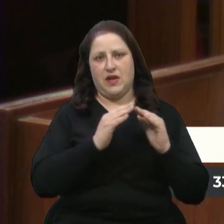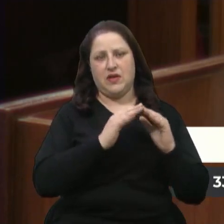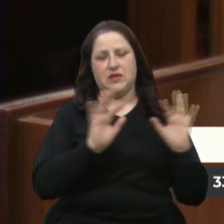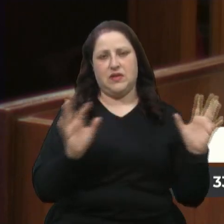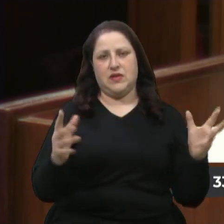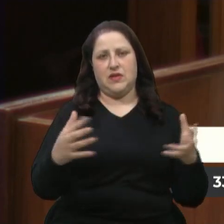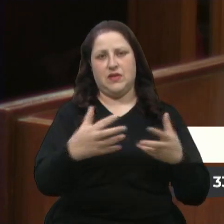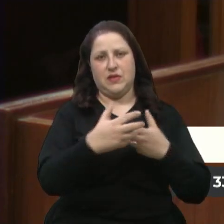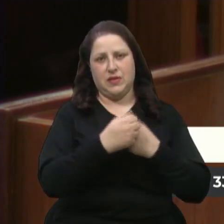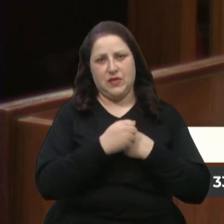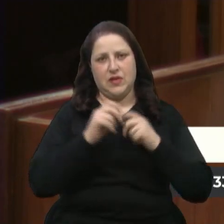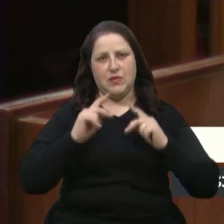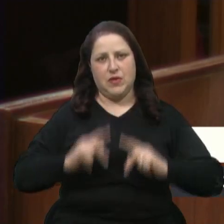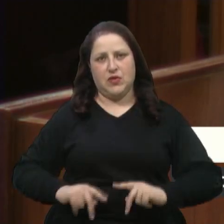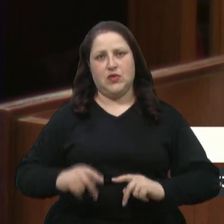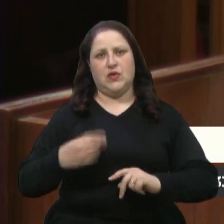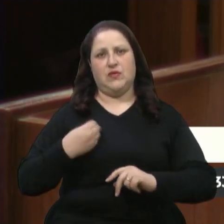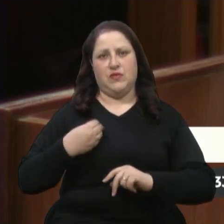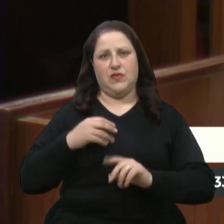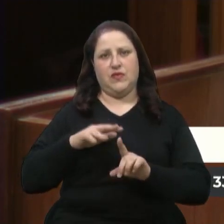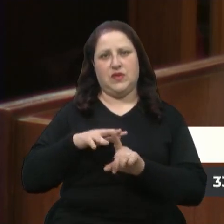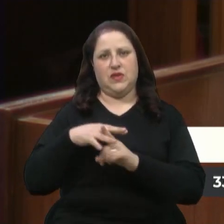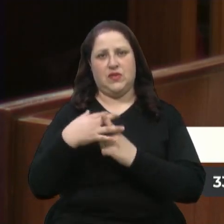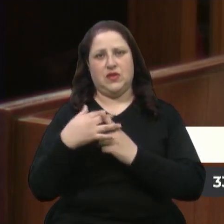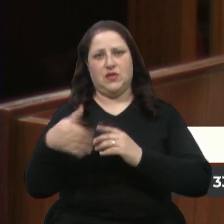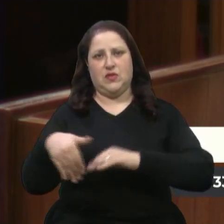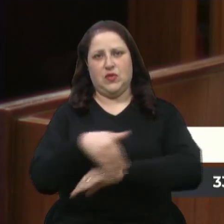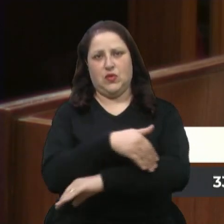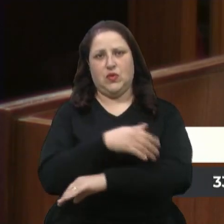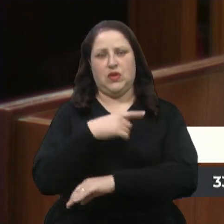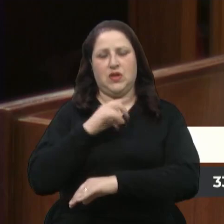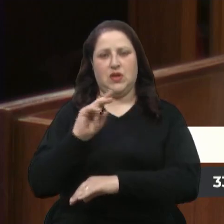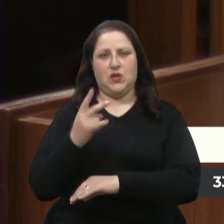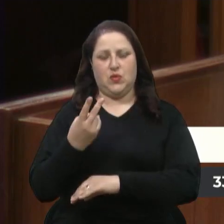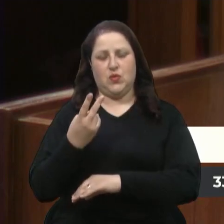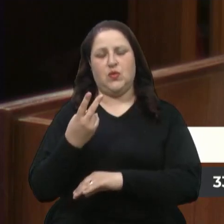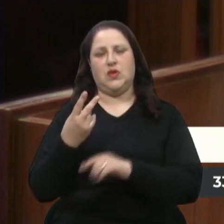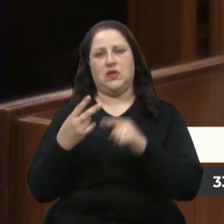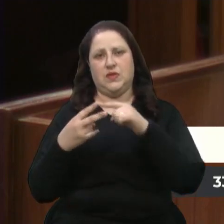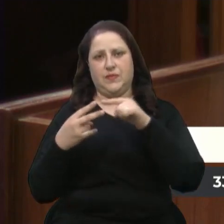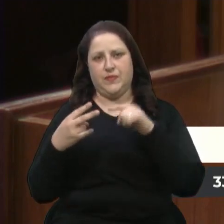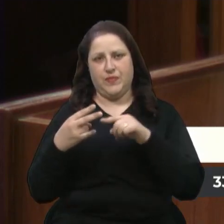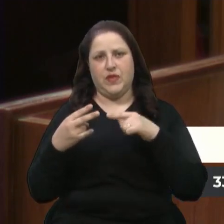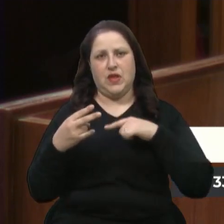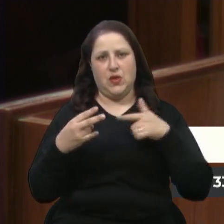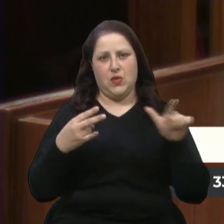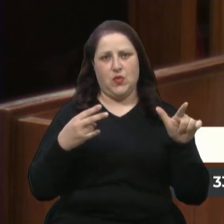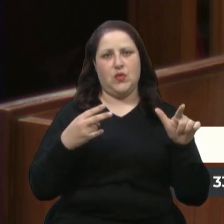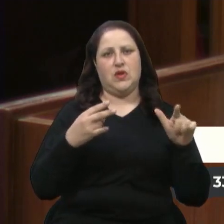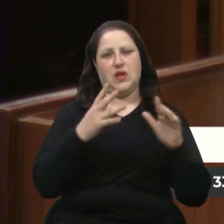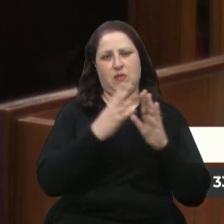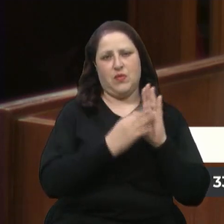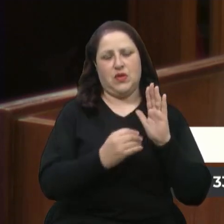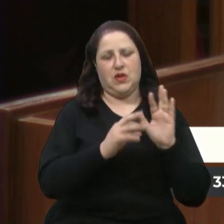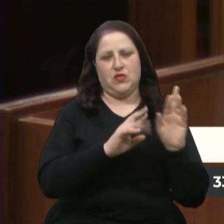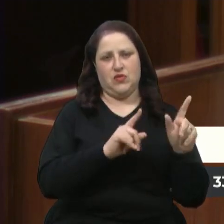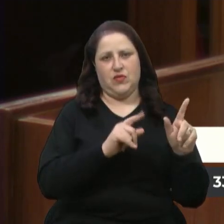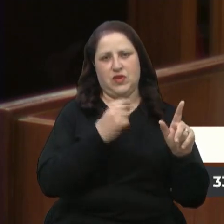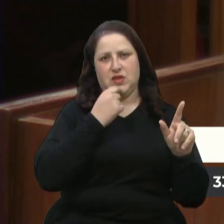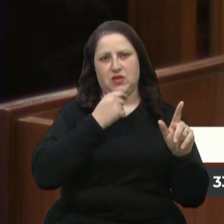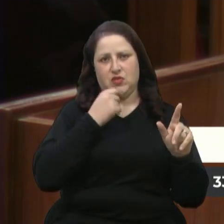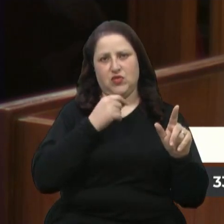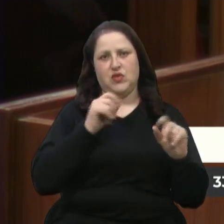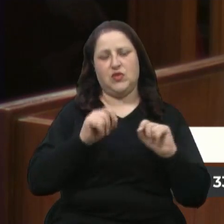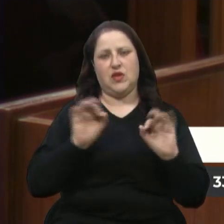rua, que hoje nós temos 2 nessa modalidade e mais uma que tem uma modalidade diferente em Caxias, que é onde